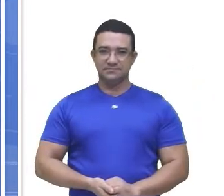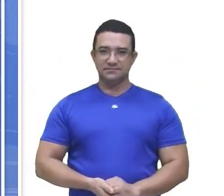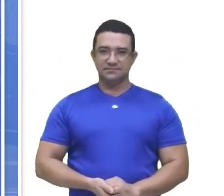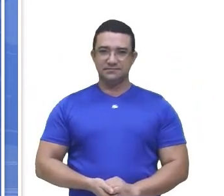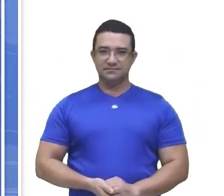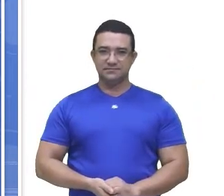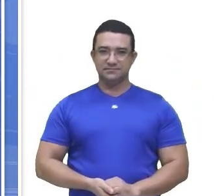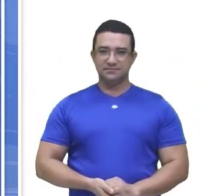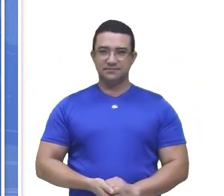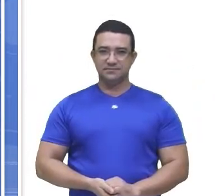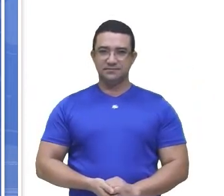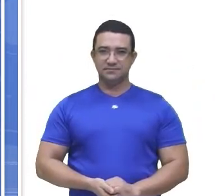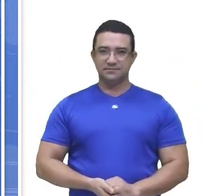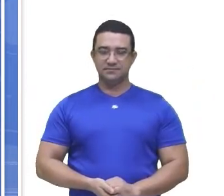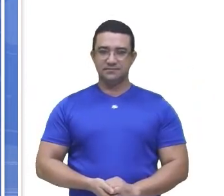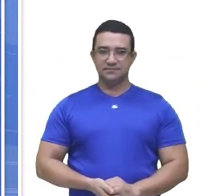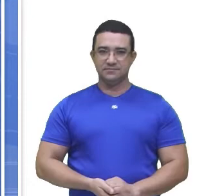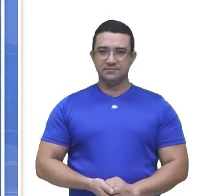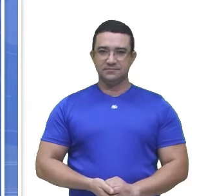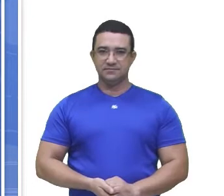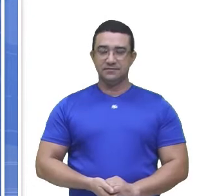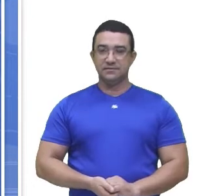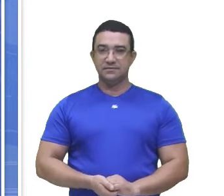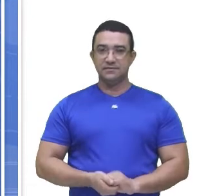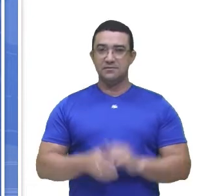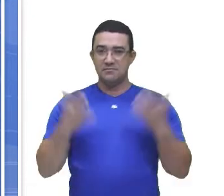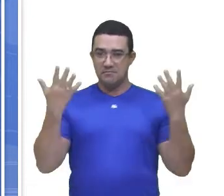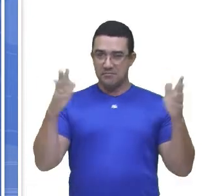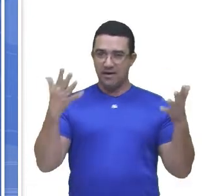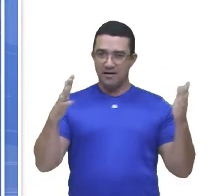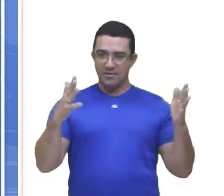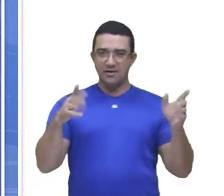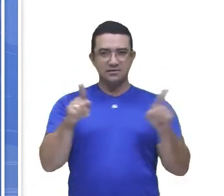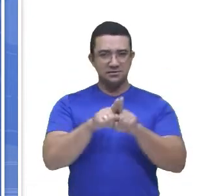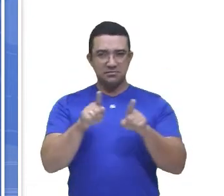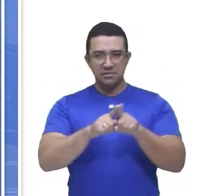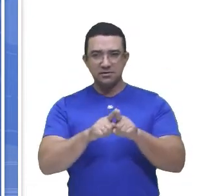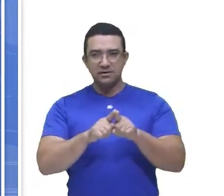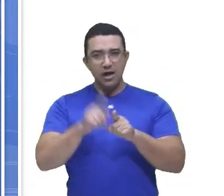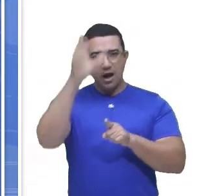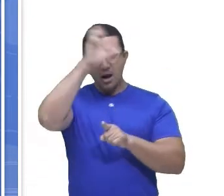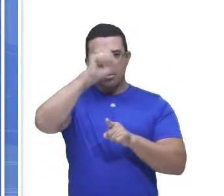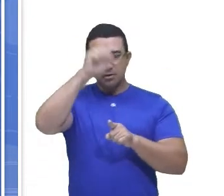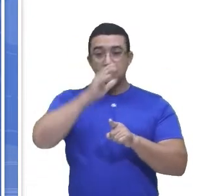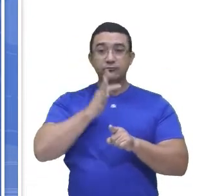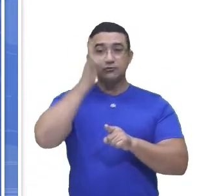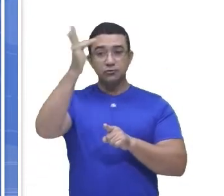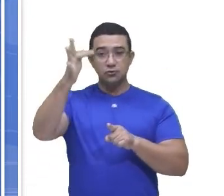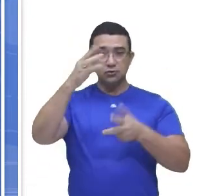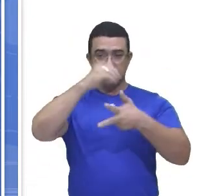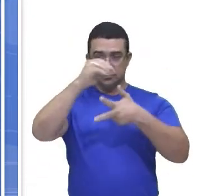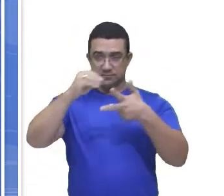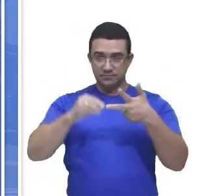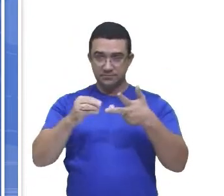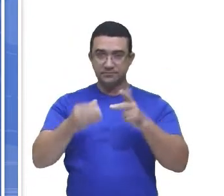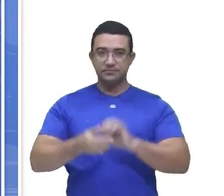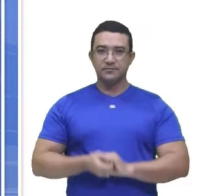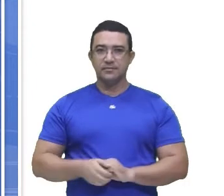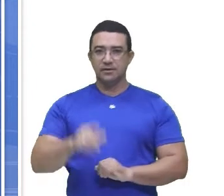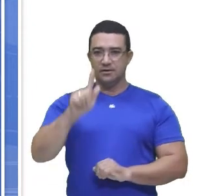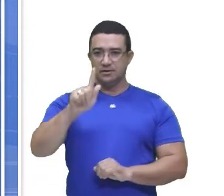vez mais a língua espanhola, né? Parabéns, e se preparando aí para o Enem e o vestibular. A Giovana